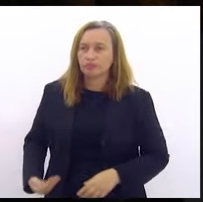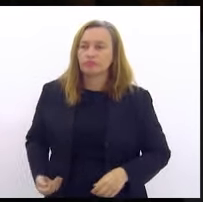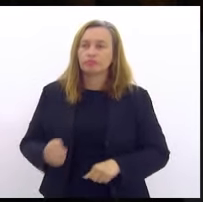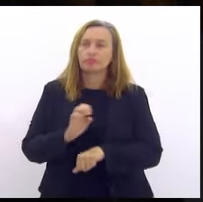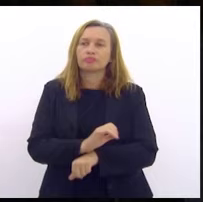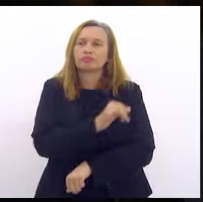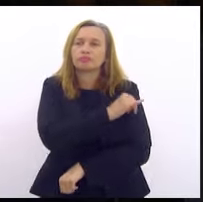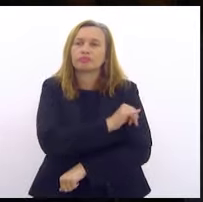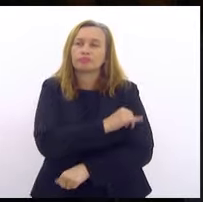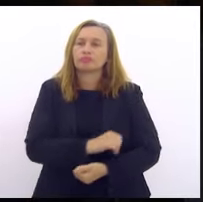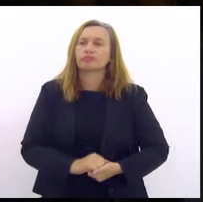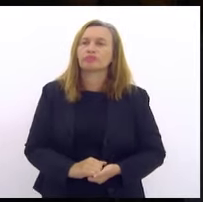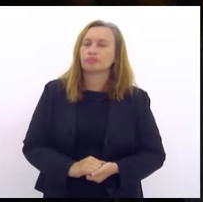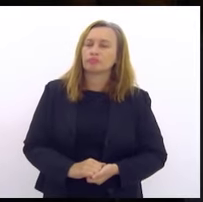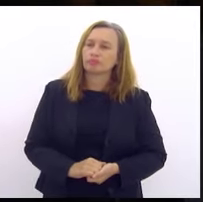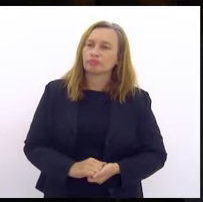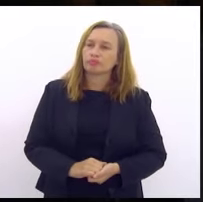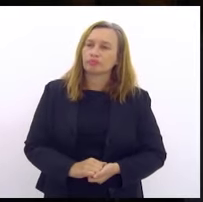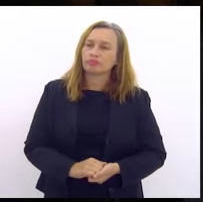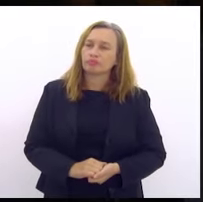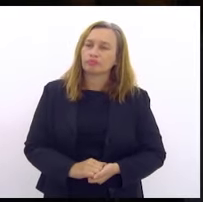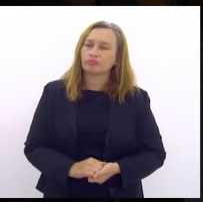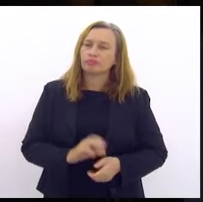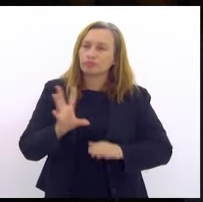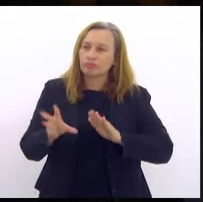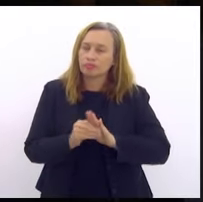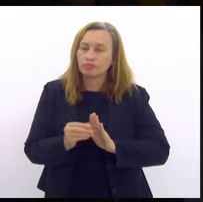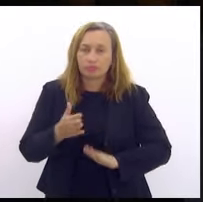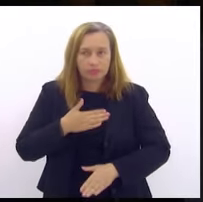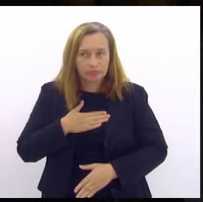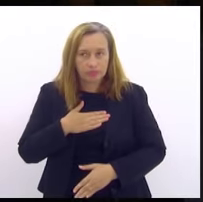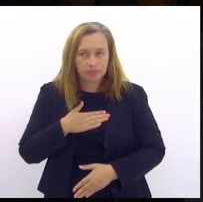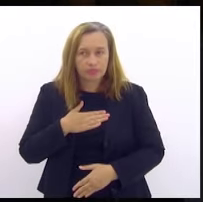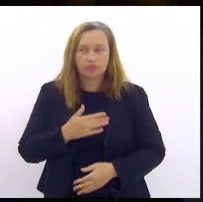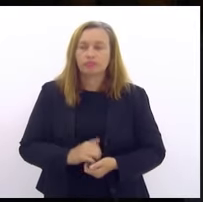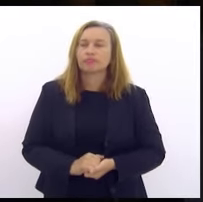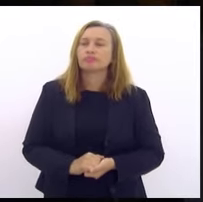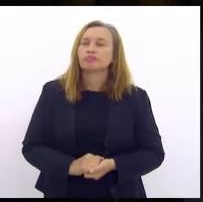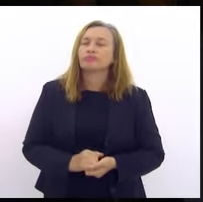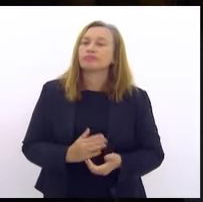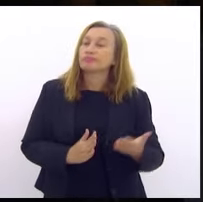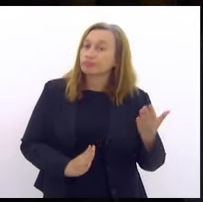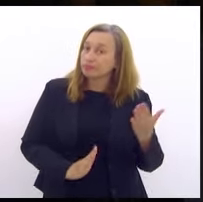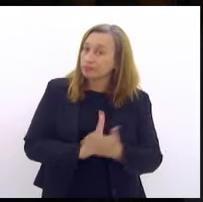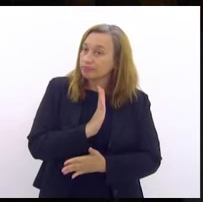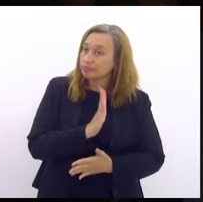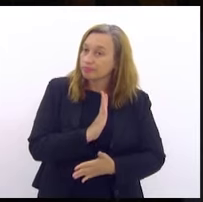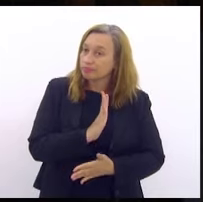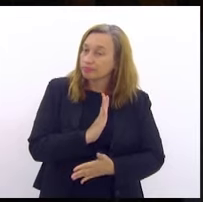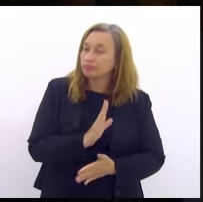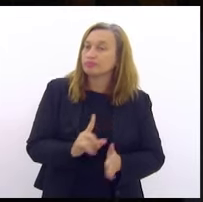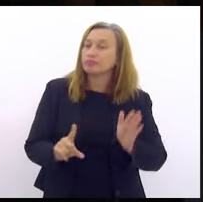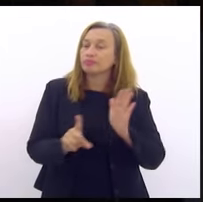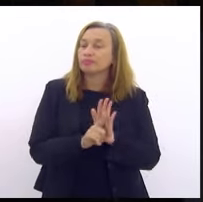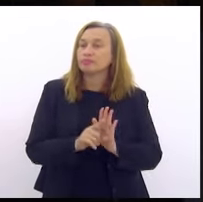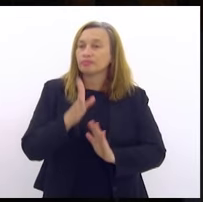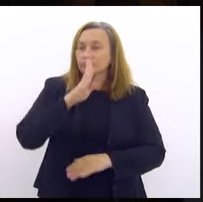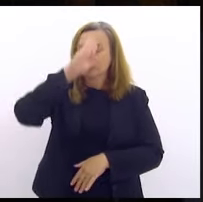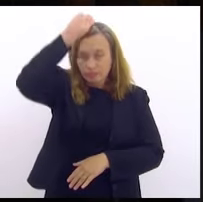Janeiro. Uma delas, uma emenda de minha autoria, que foi aprovada na Lei dos